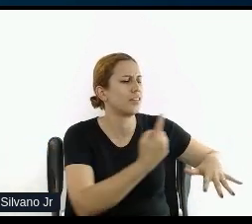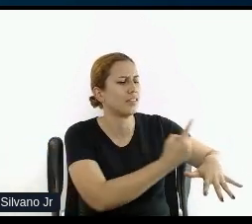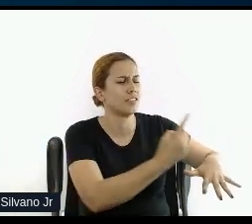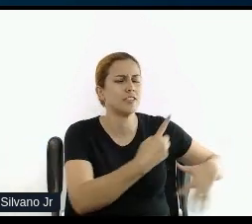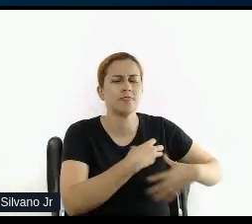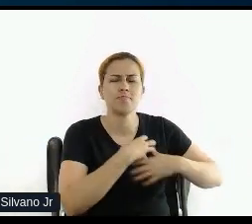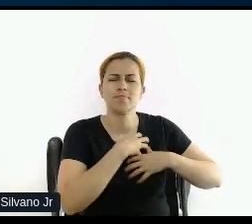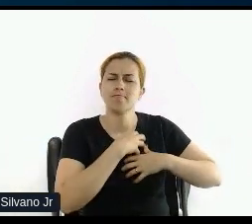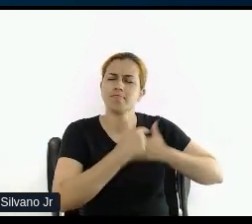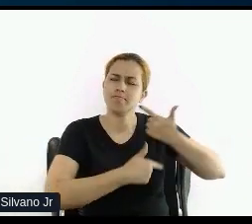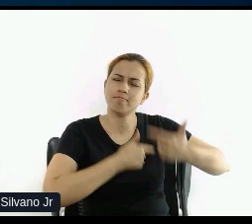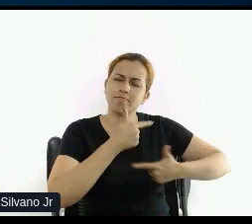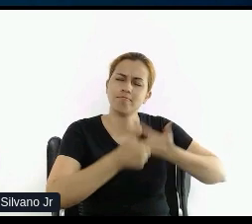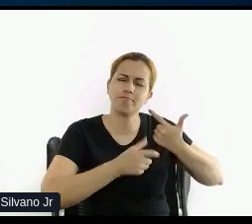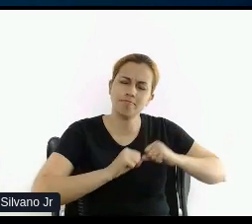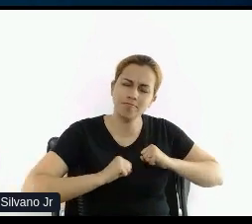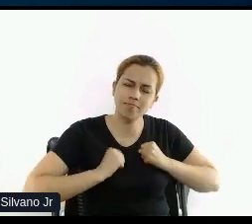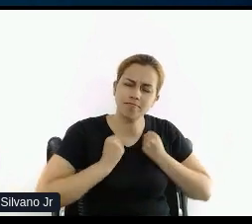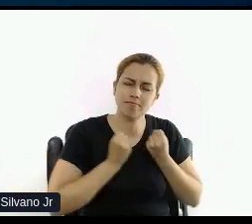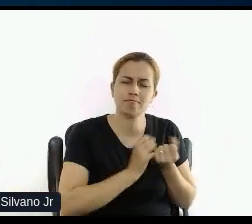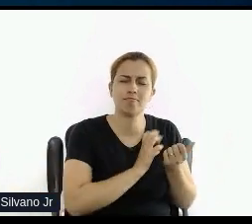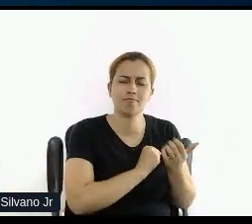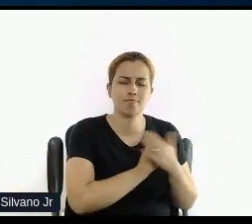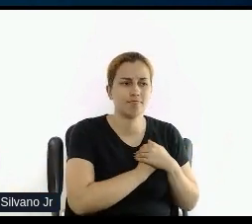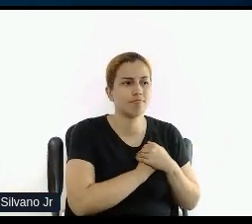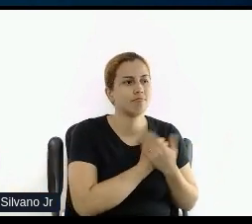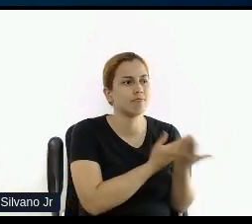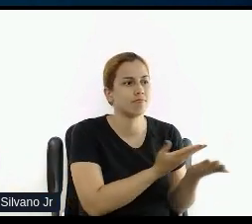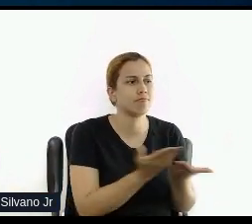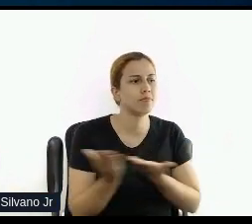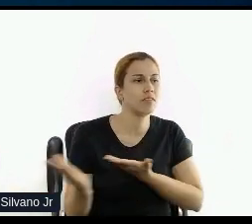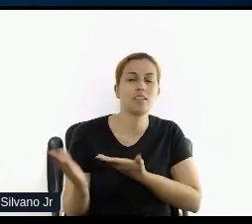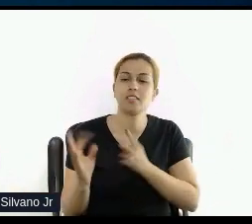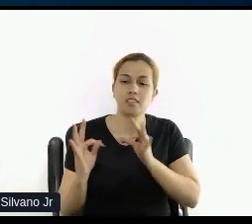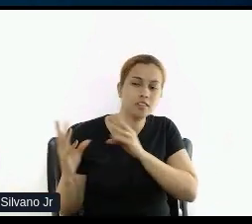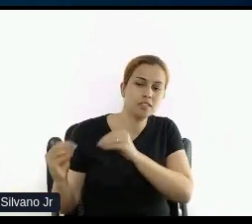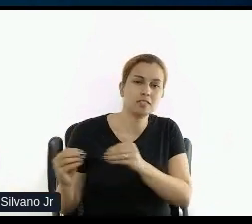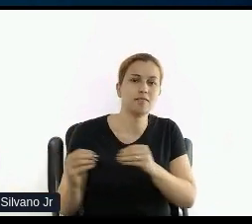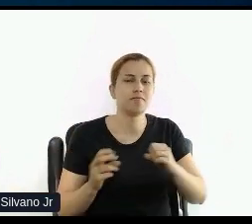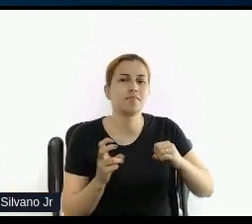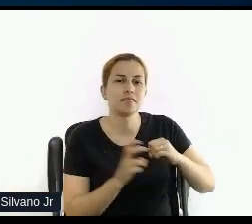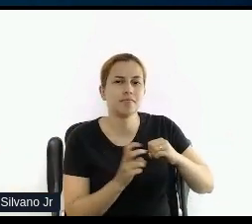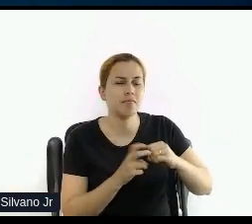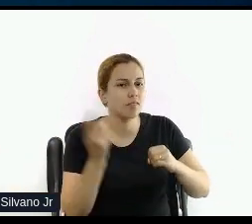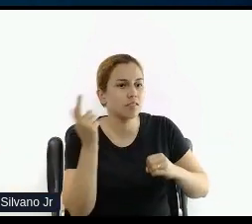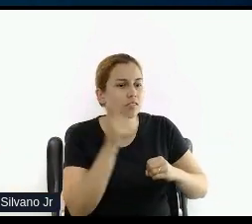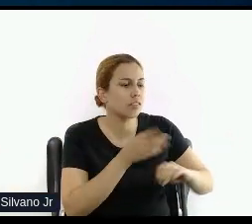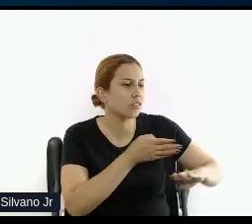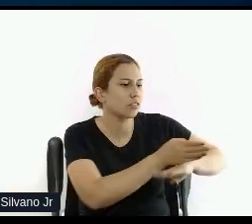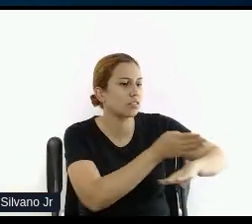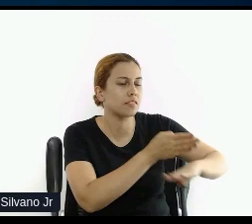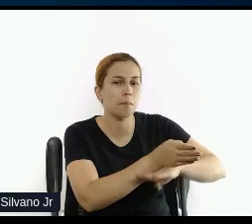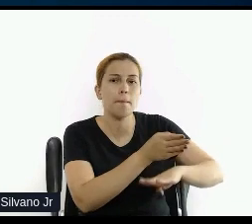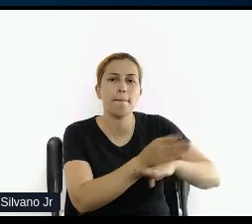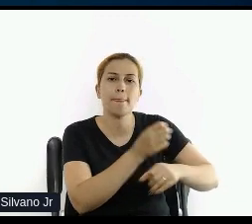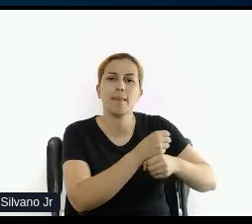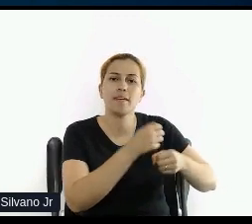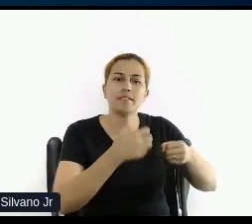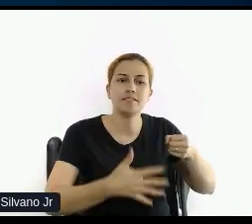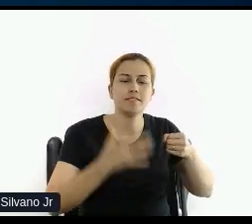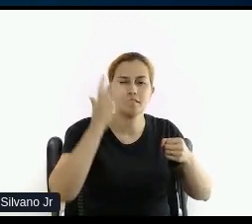nessa vibe aí de chat GPT, todo mundo conseguindo alcançar conteúdos de forma mais